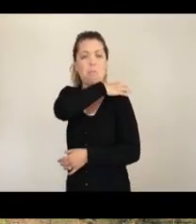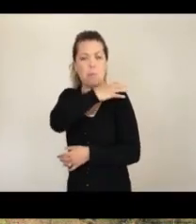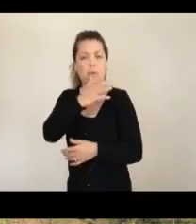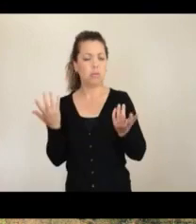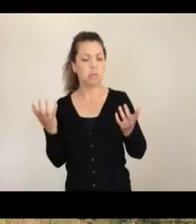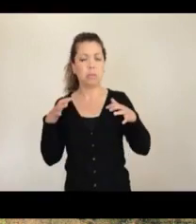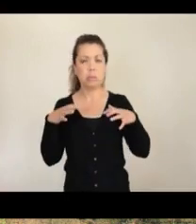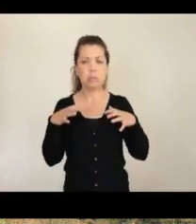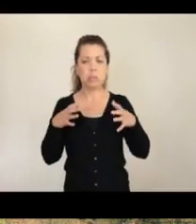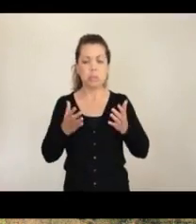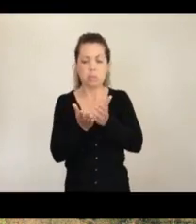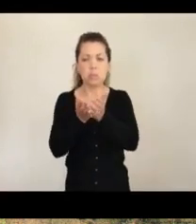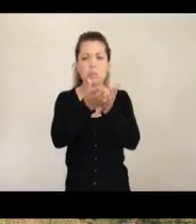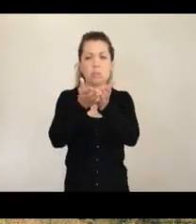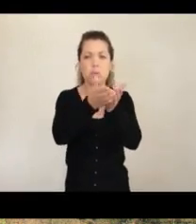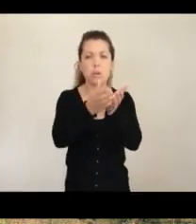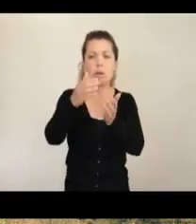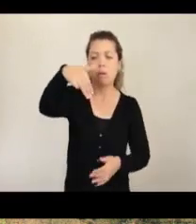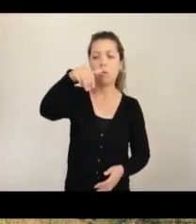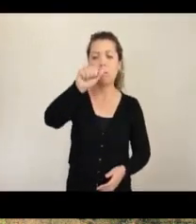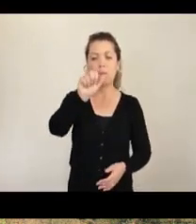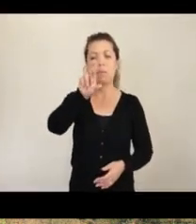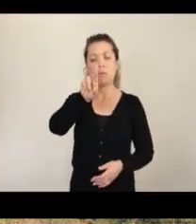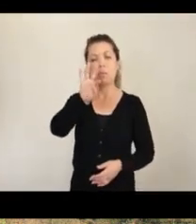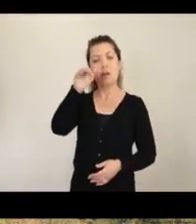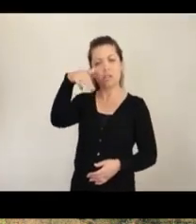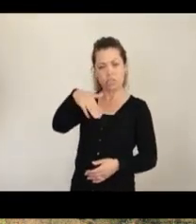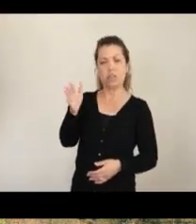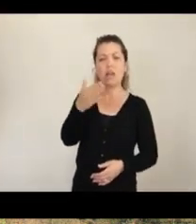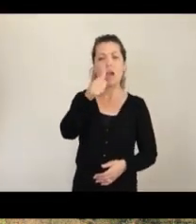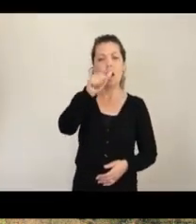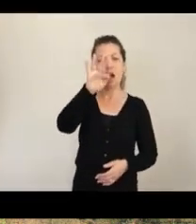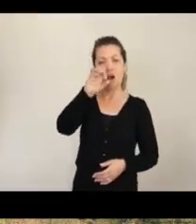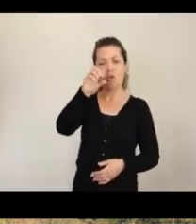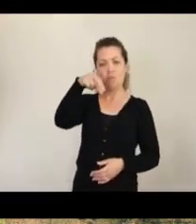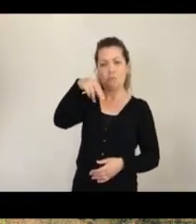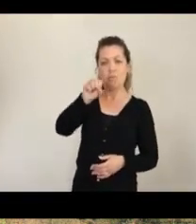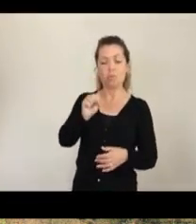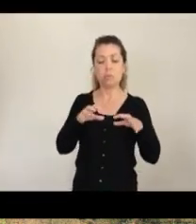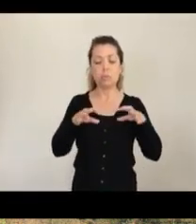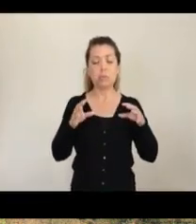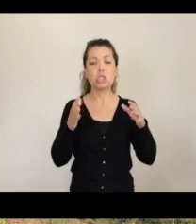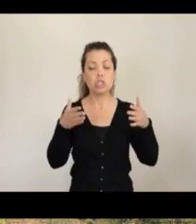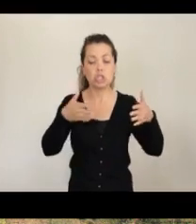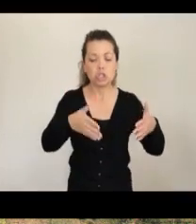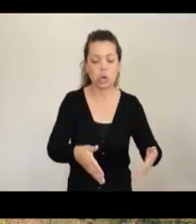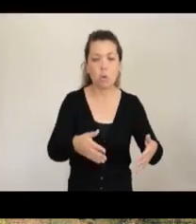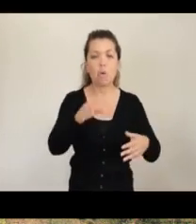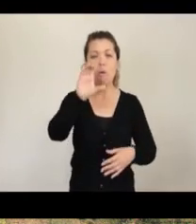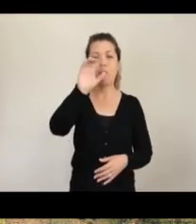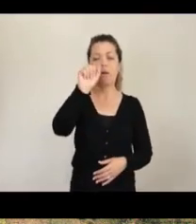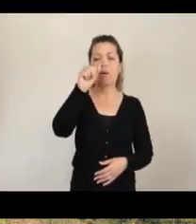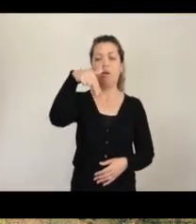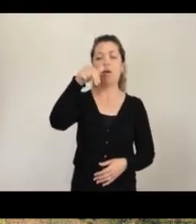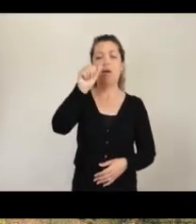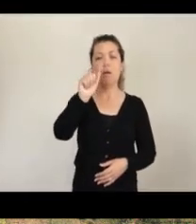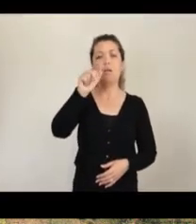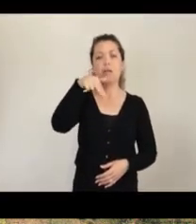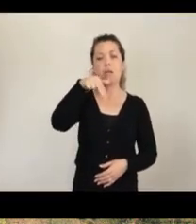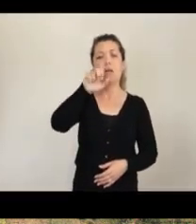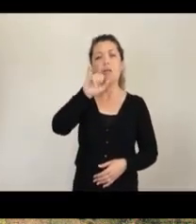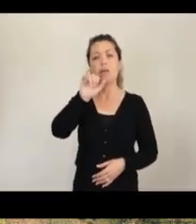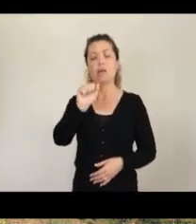forma mais usada para deslocamento e transporte de cargas, principalmente das toras e madeiras mais indicadas para a construção dos